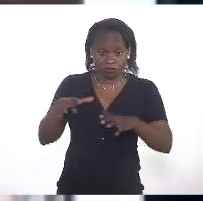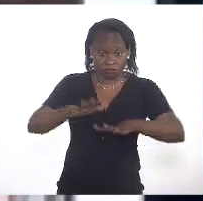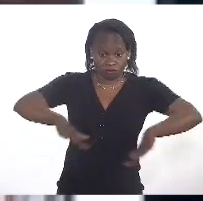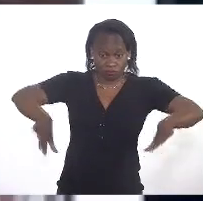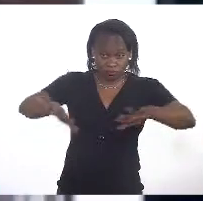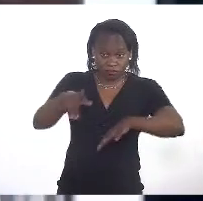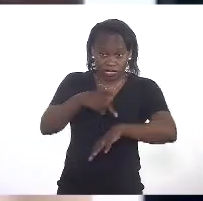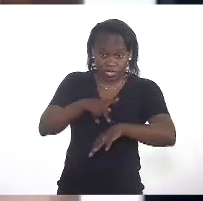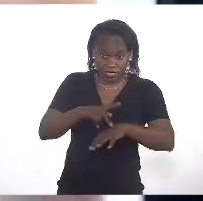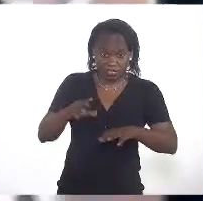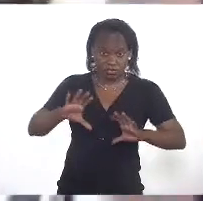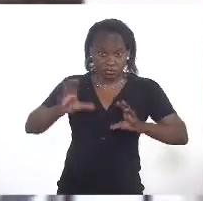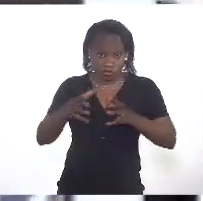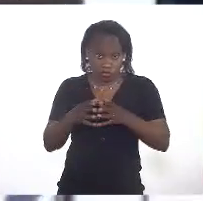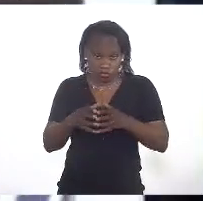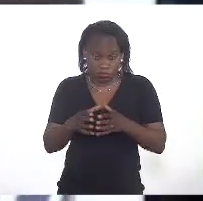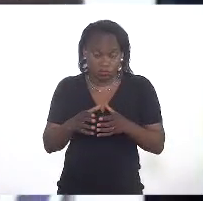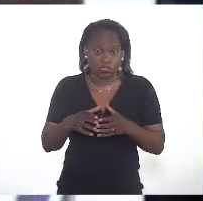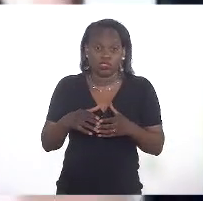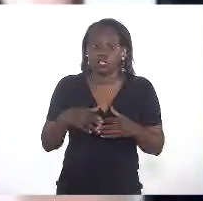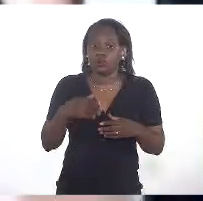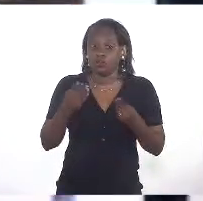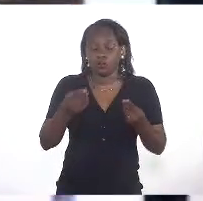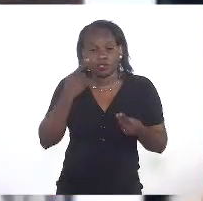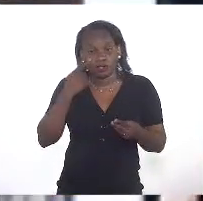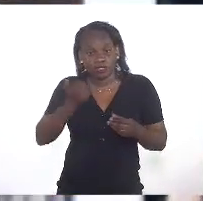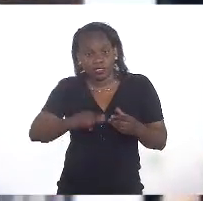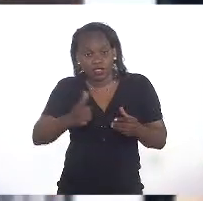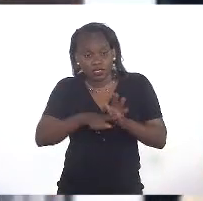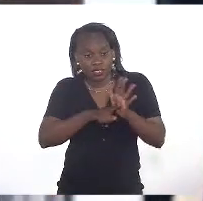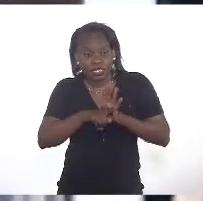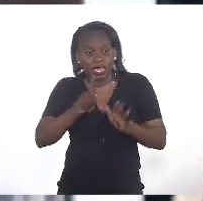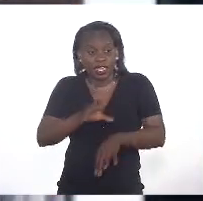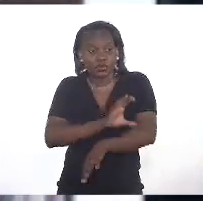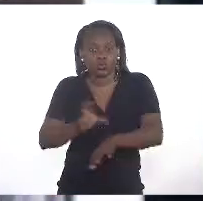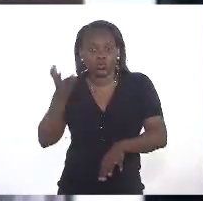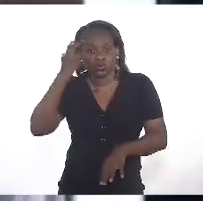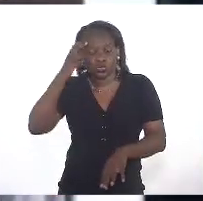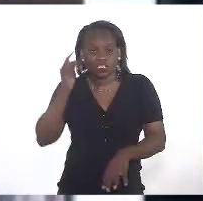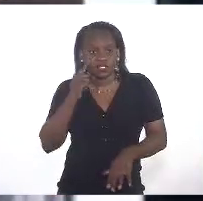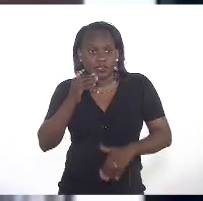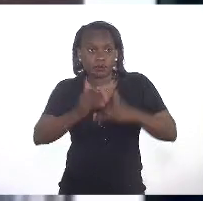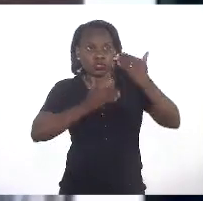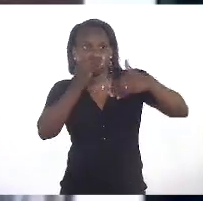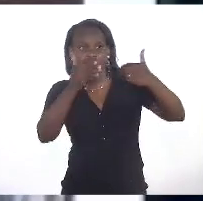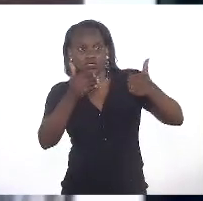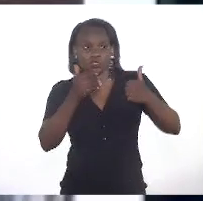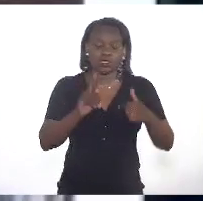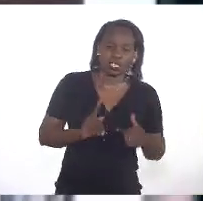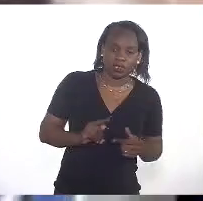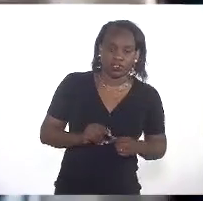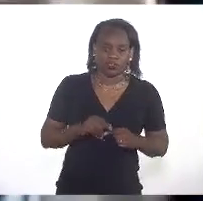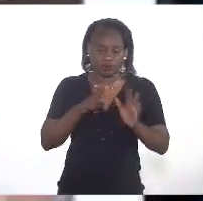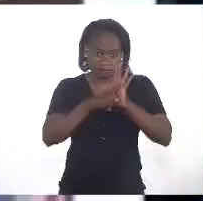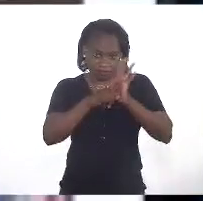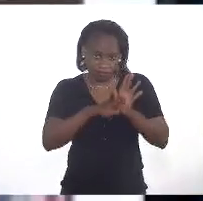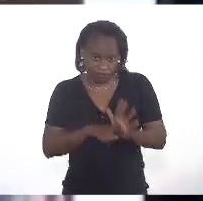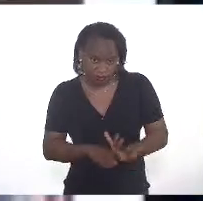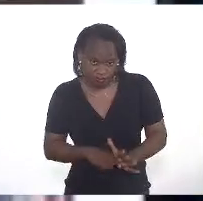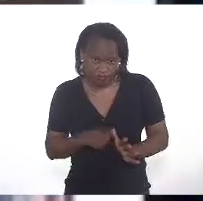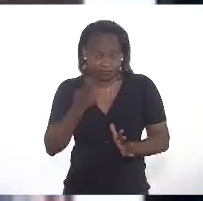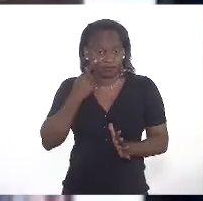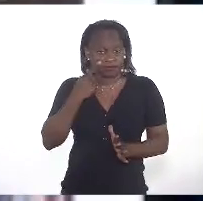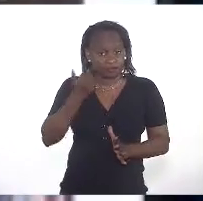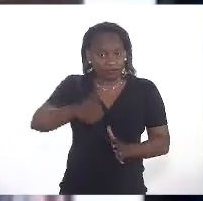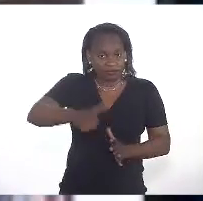civilização. Essa avaliação é feita pela sua cultura, o progresso da civilização. E